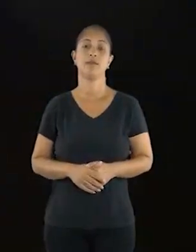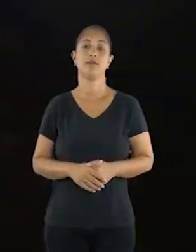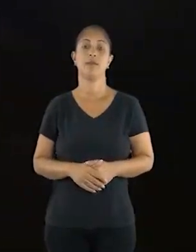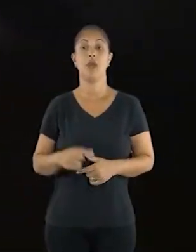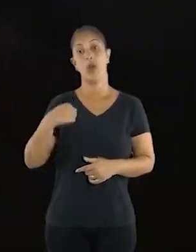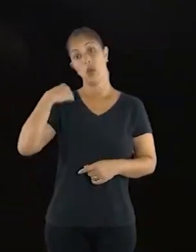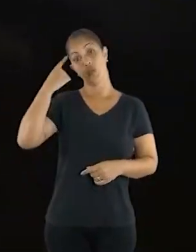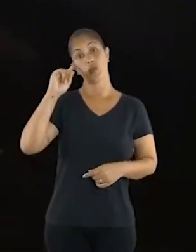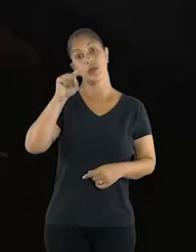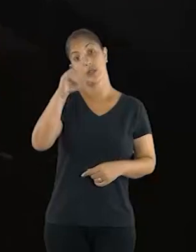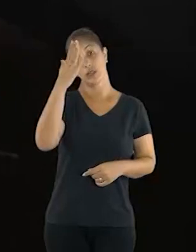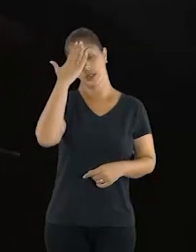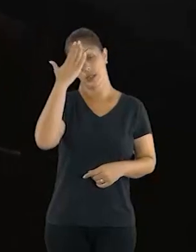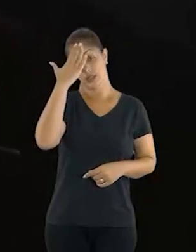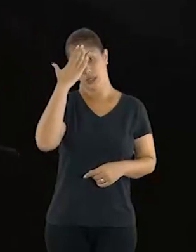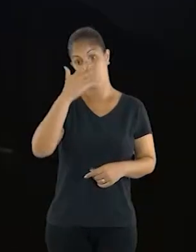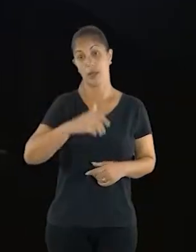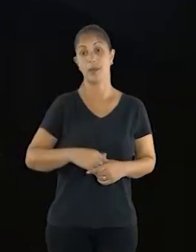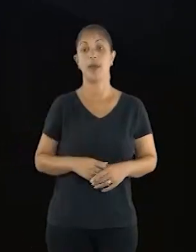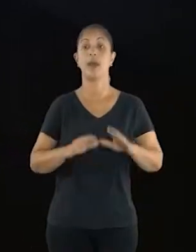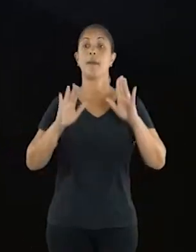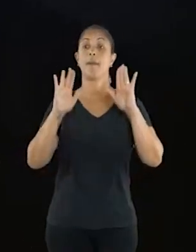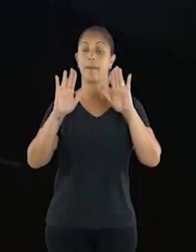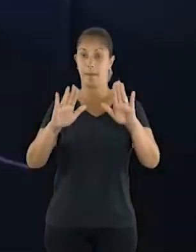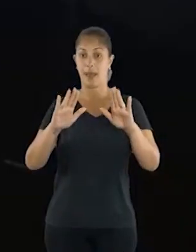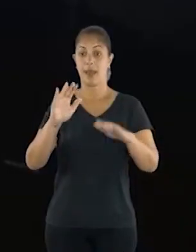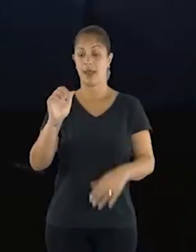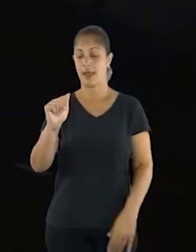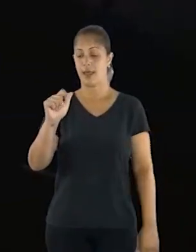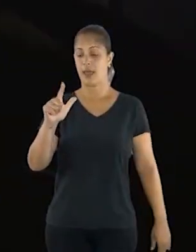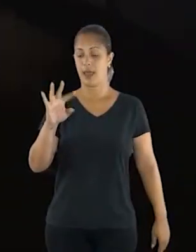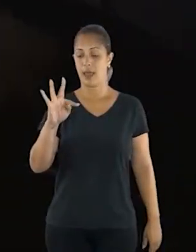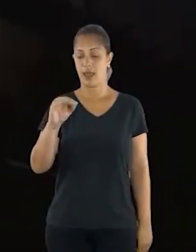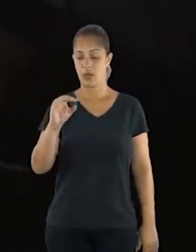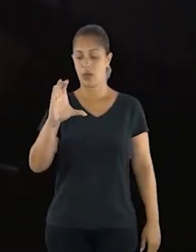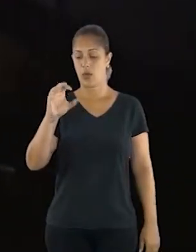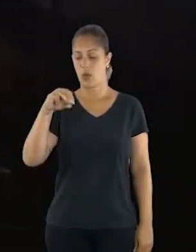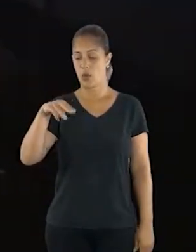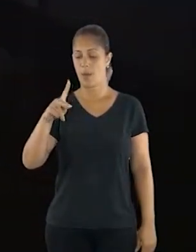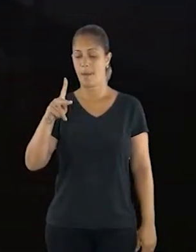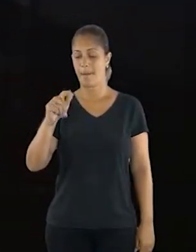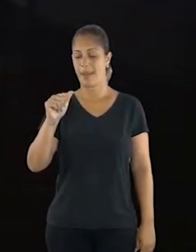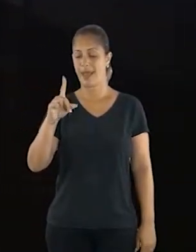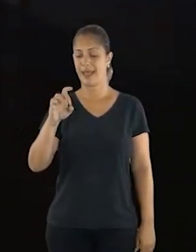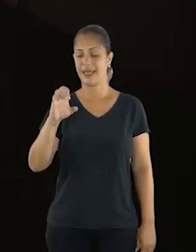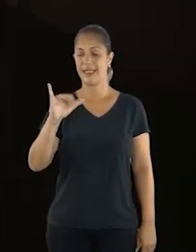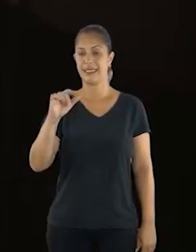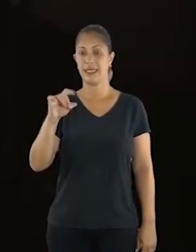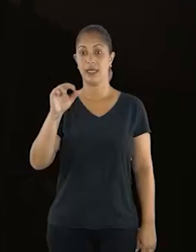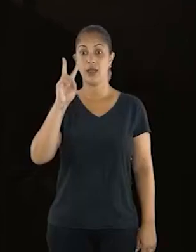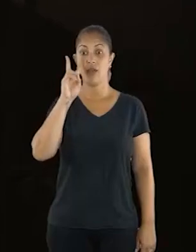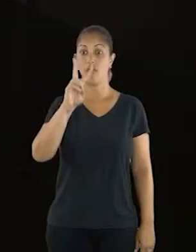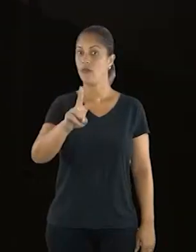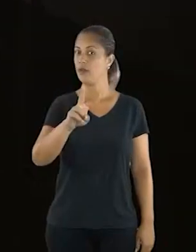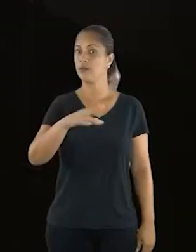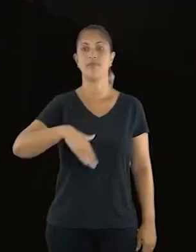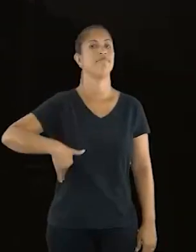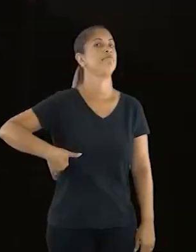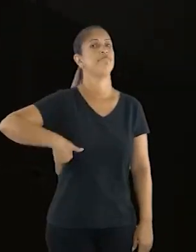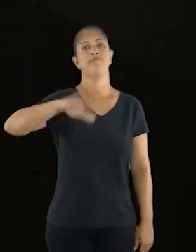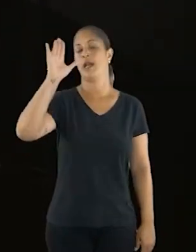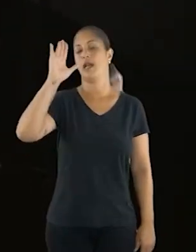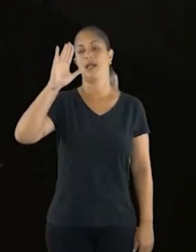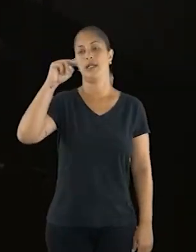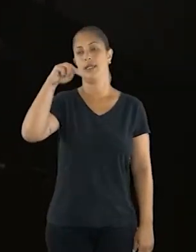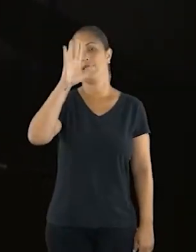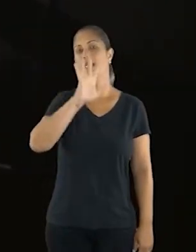se vocês sabem, mas o Alto da Compadecida é o filme mais visto do streaming